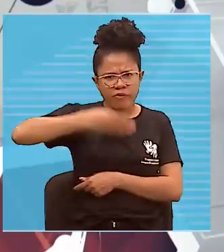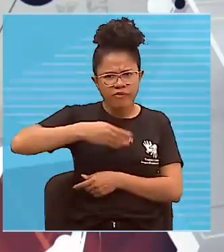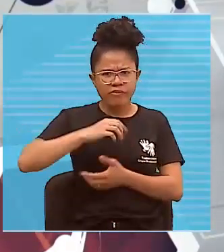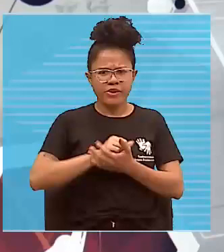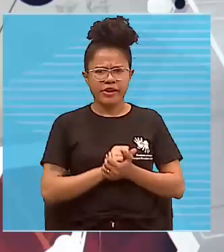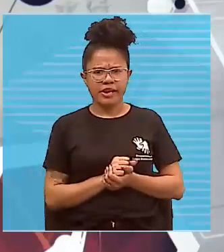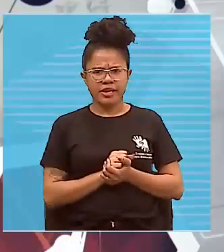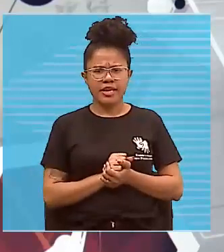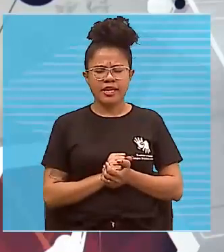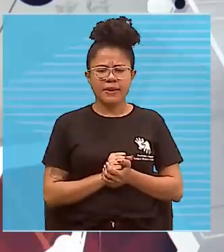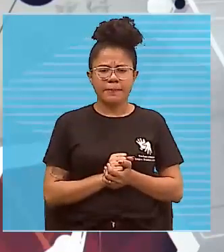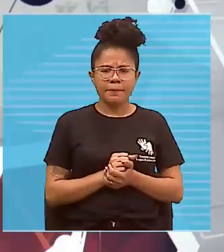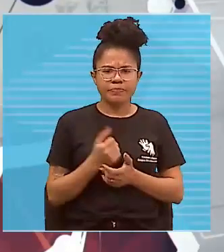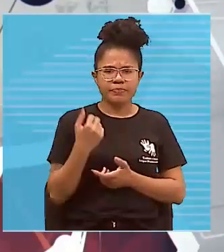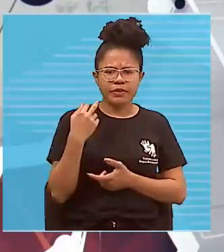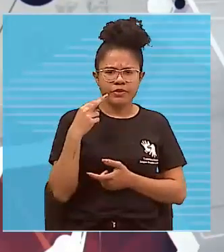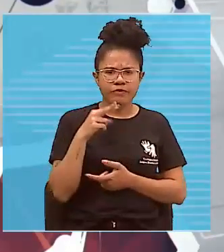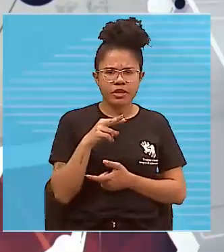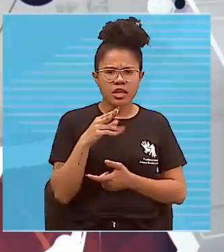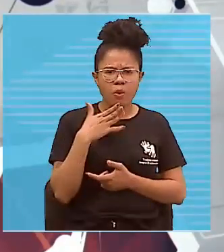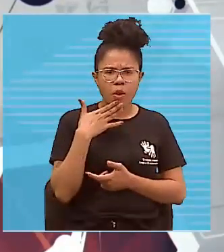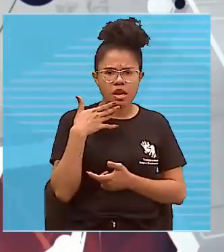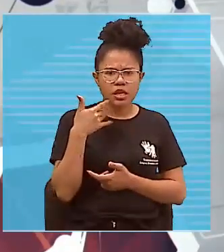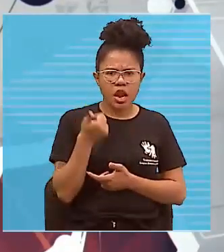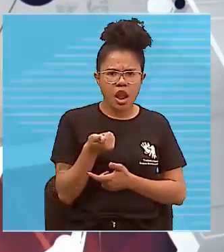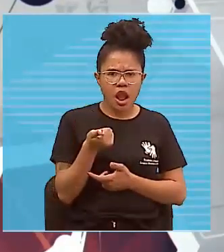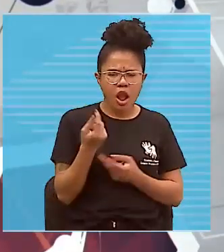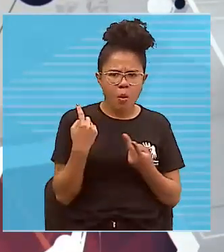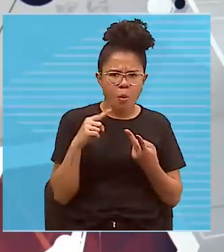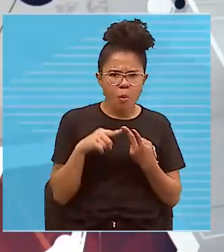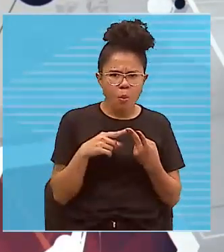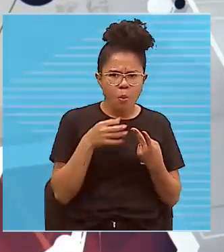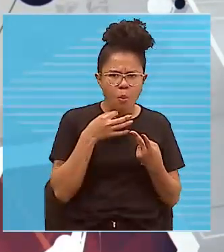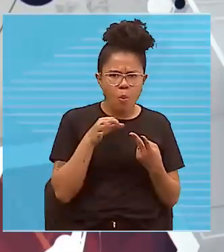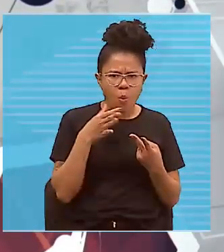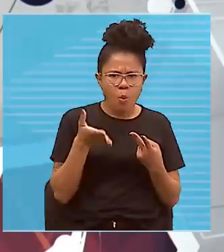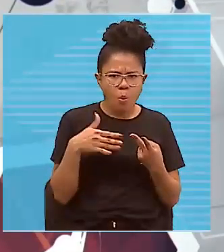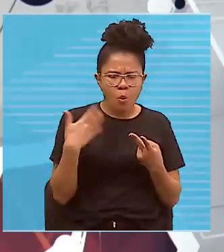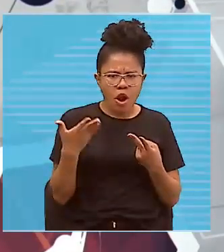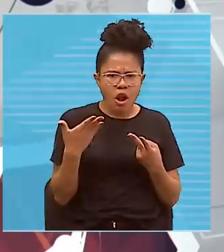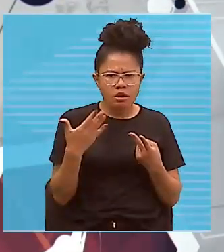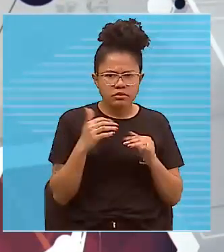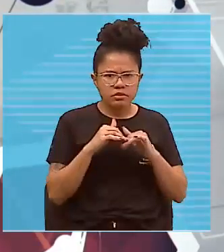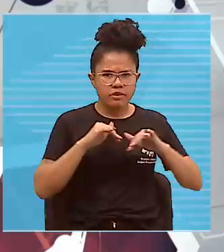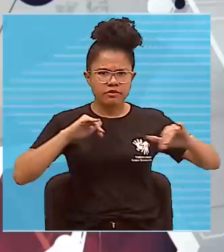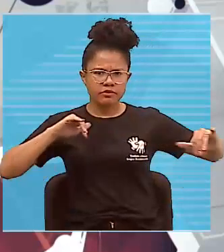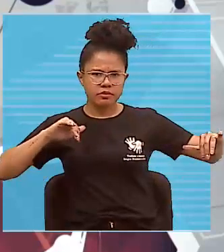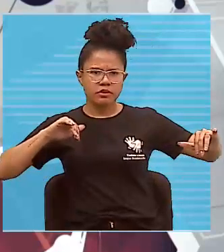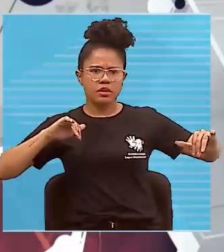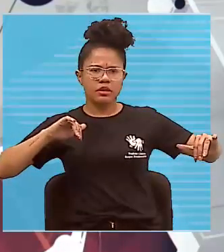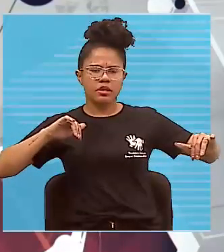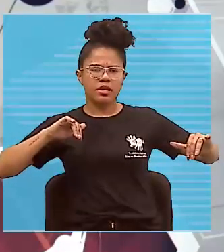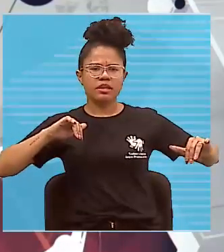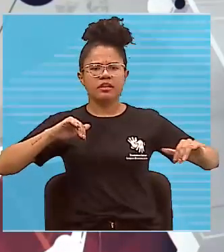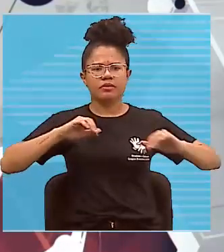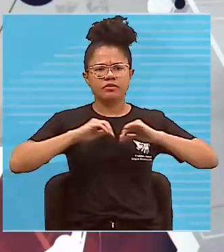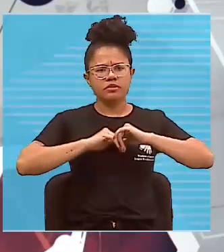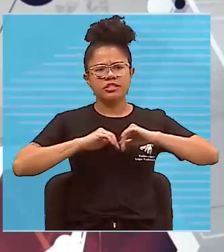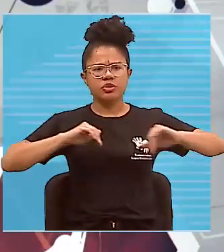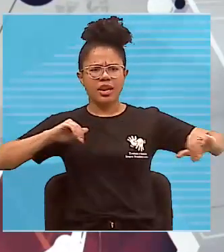assim, qualidade, e o último comentário seu que aparece aqui é sobre a questão do isolamento que a gente tava conversando. Não